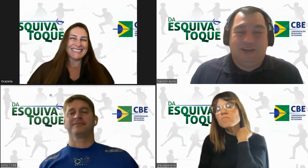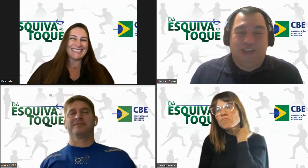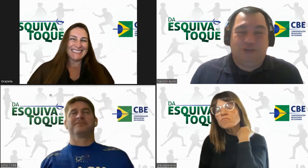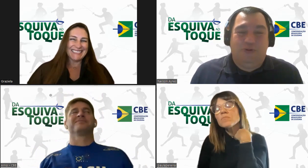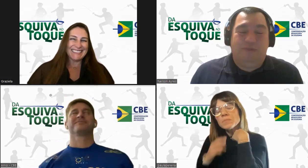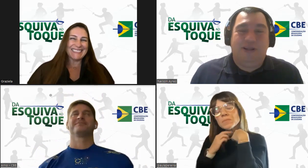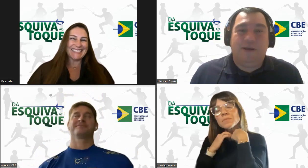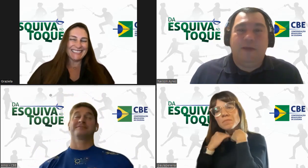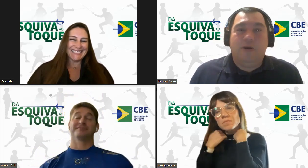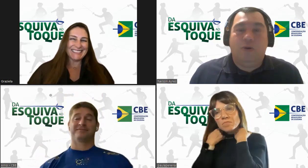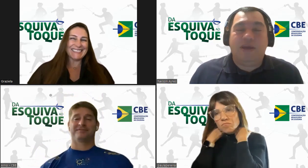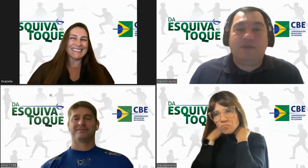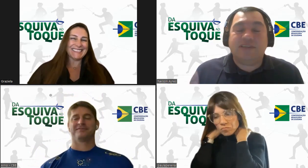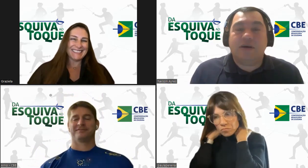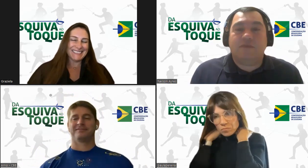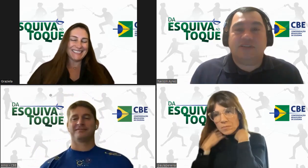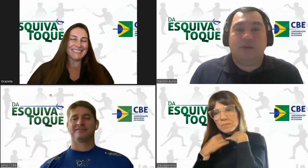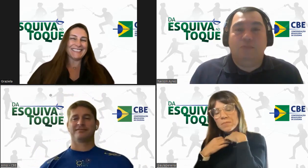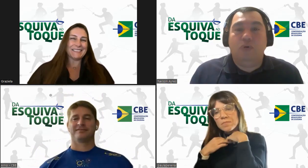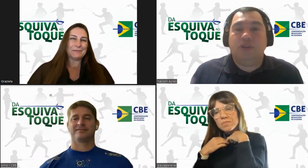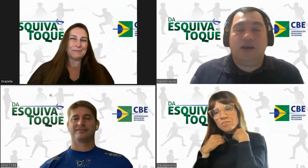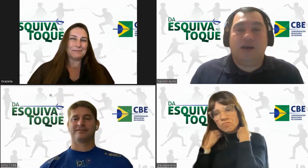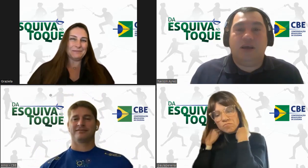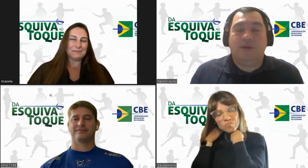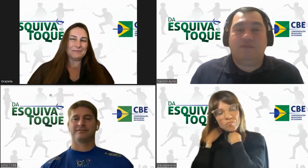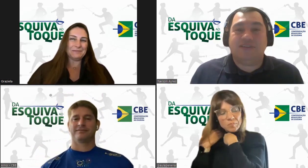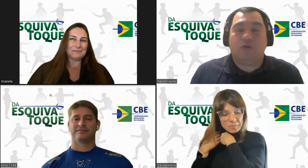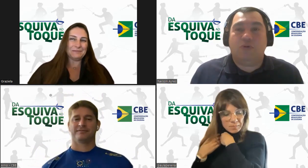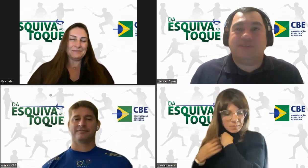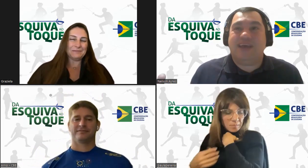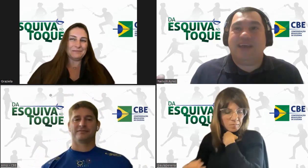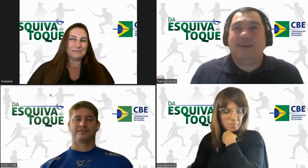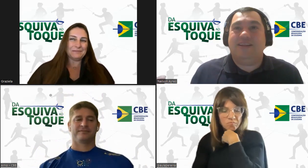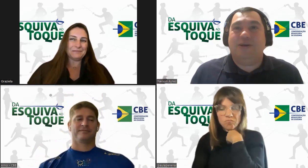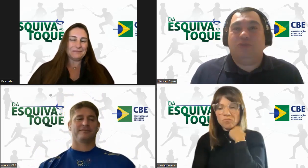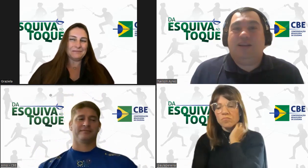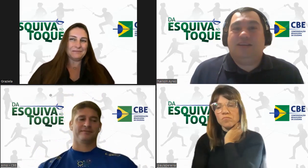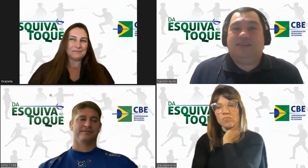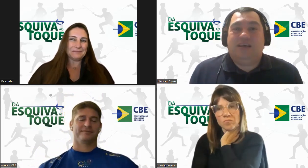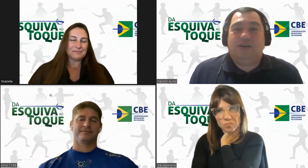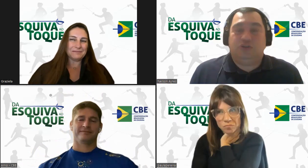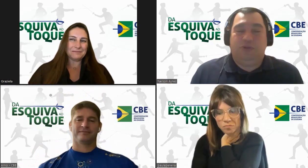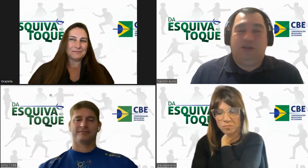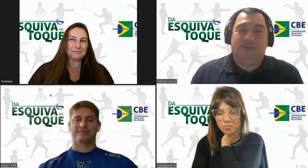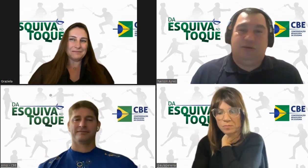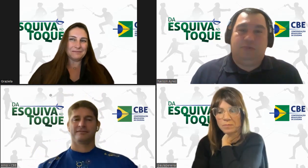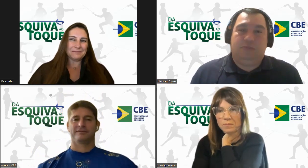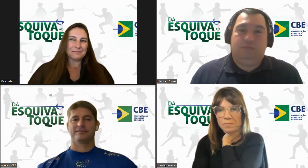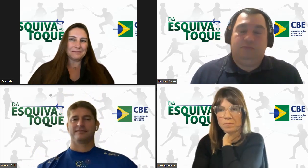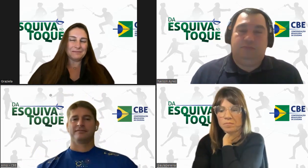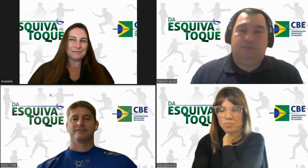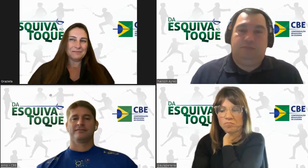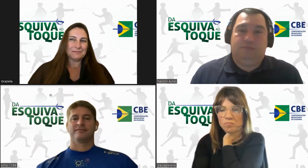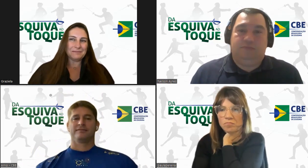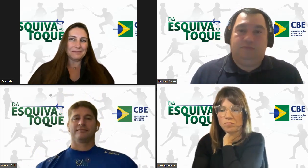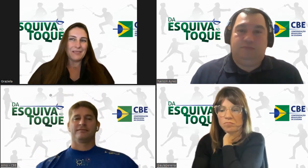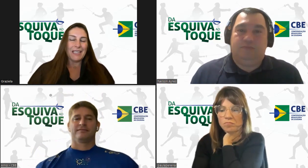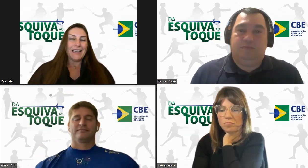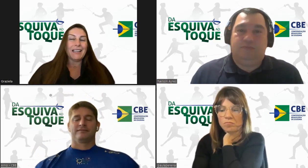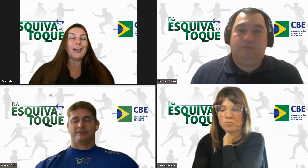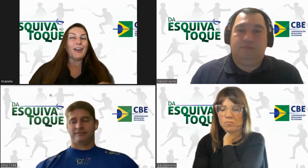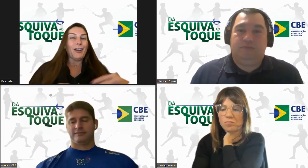que a gente come né como é que você muda como é que você consegue neutralizar isso por exemplo